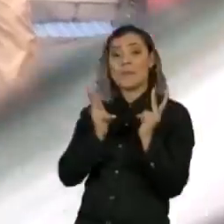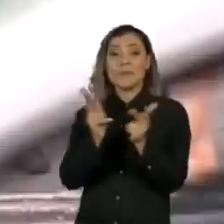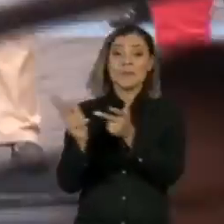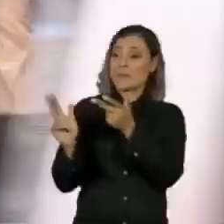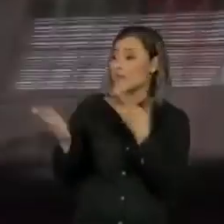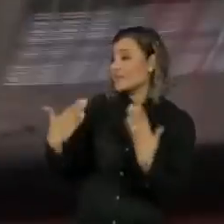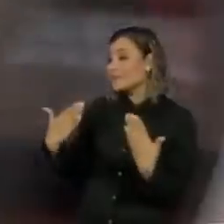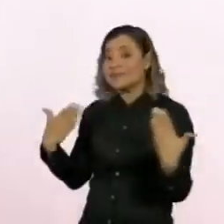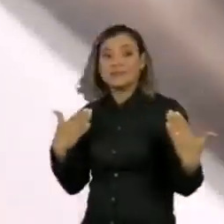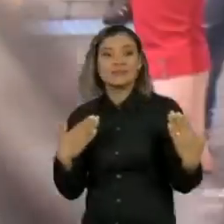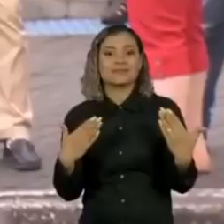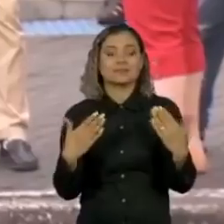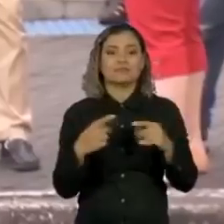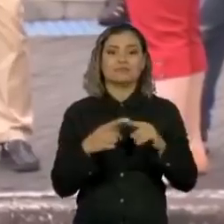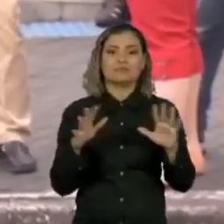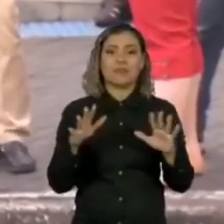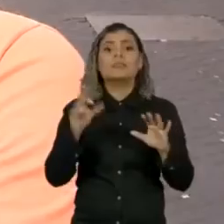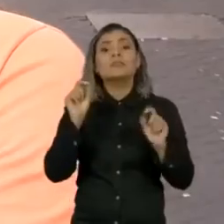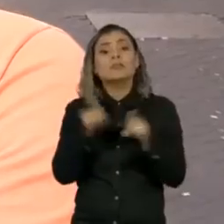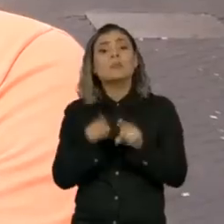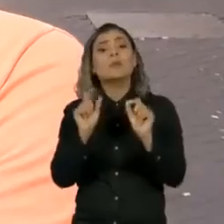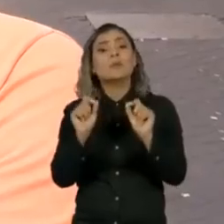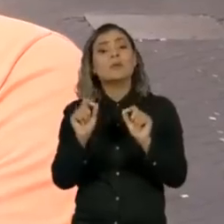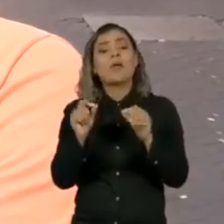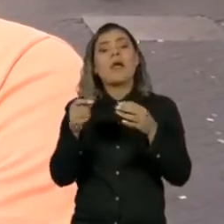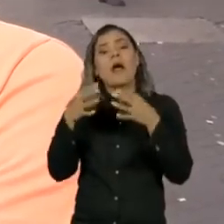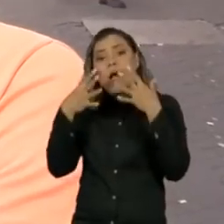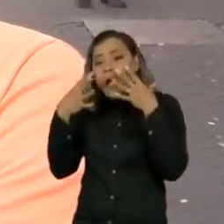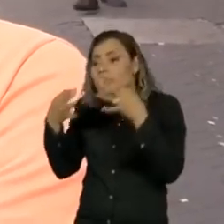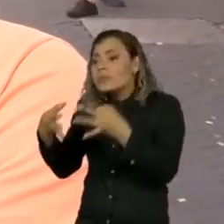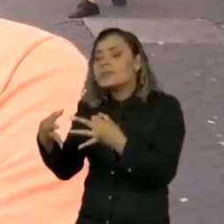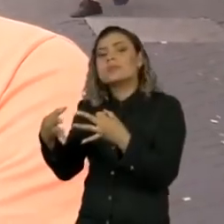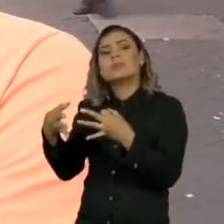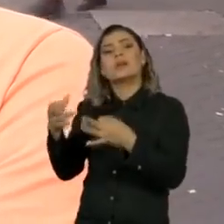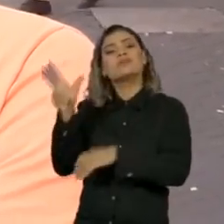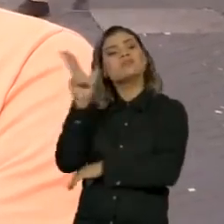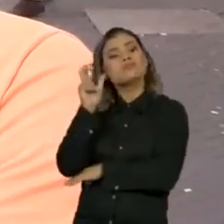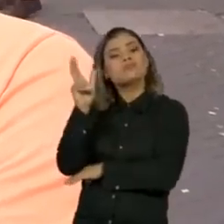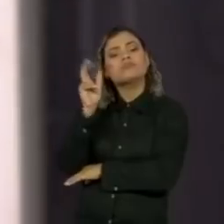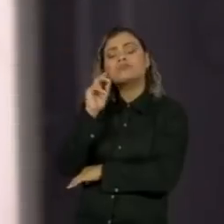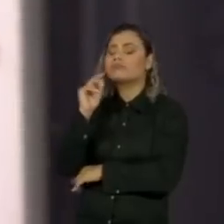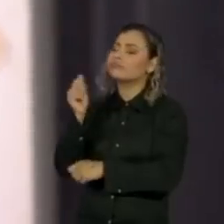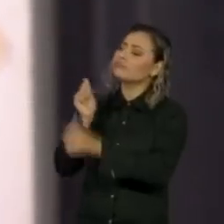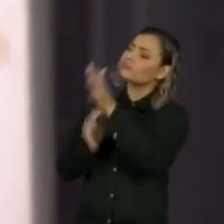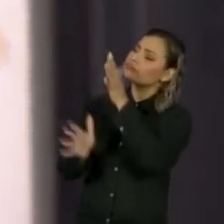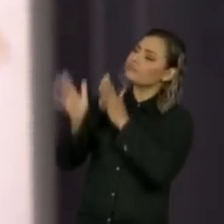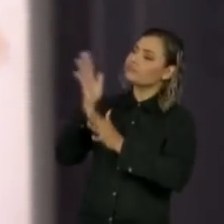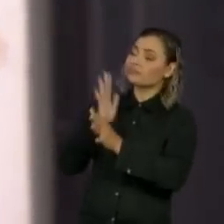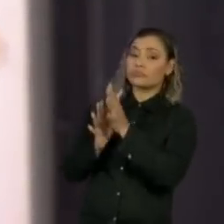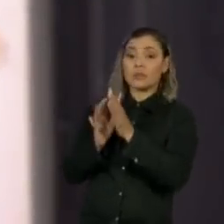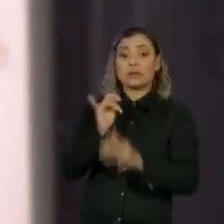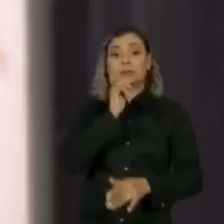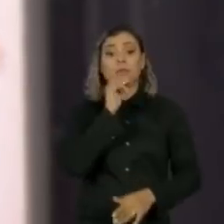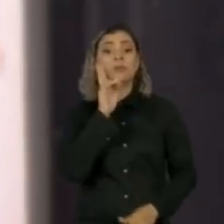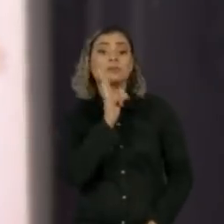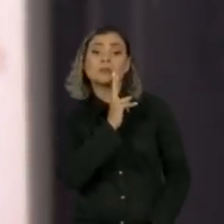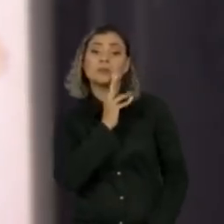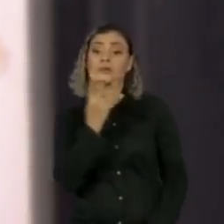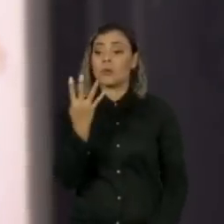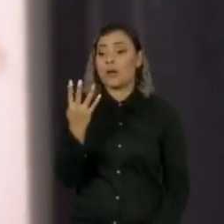com ele a arte da escuta. Hoje em dia você chega num restaurante, tem 4, 5 pessoas